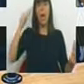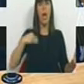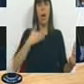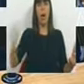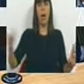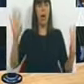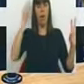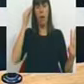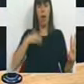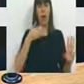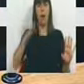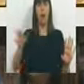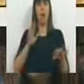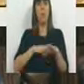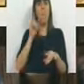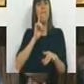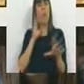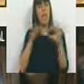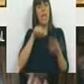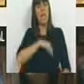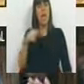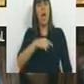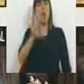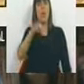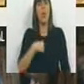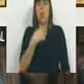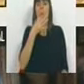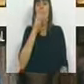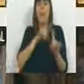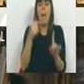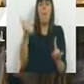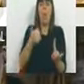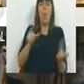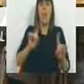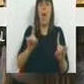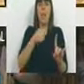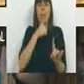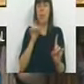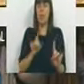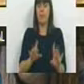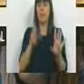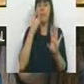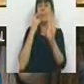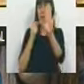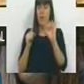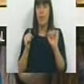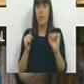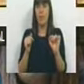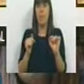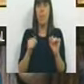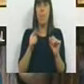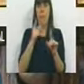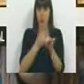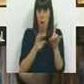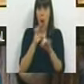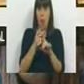ninguém para atualizar o salário mínimo. Nem vou pronunciar sobre a bondade, da medida. Mas veja, vai haver